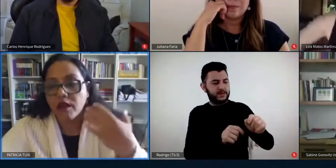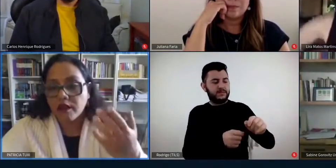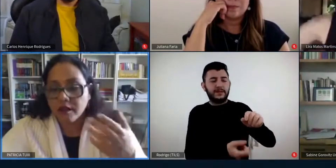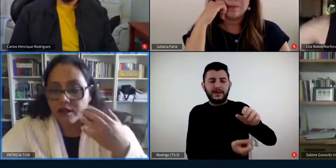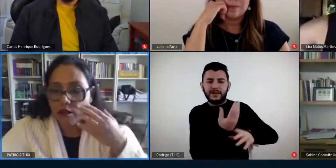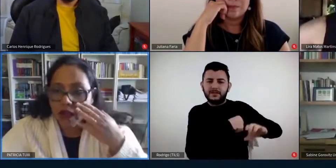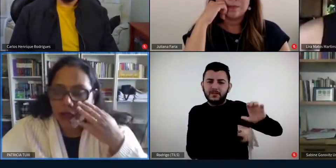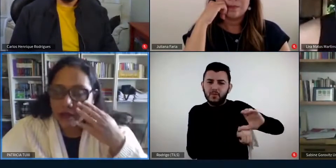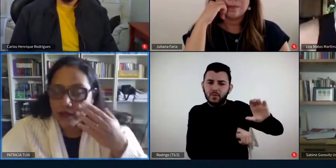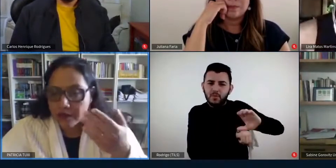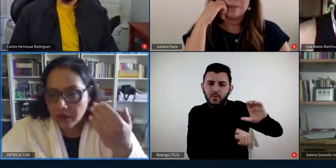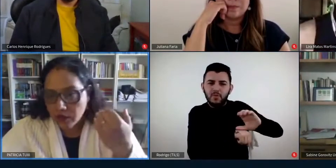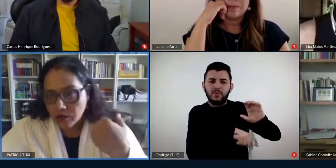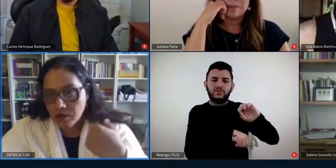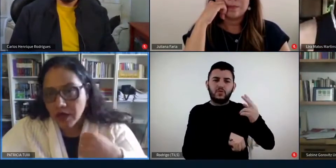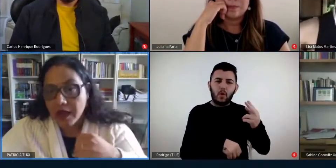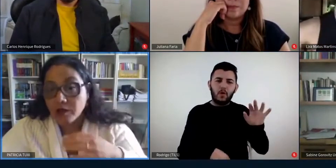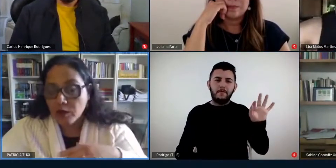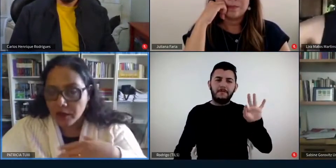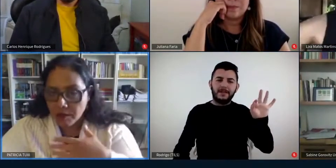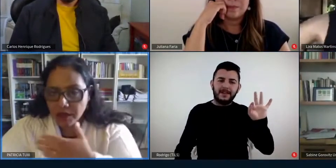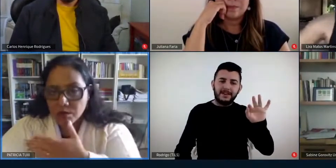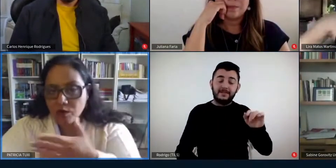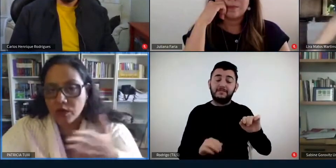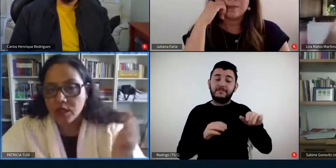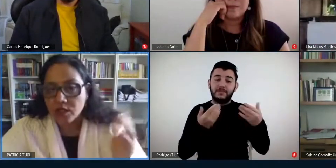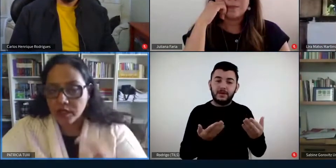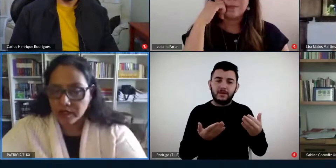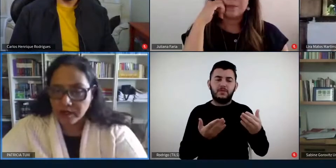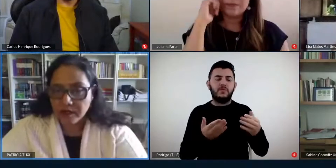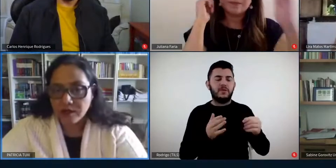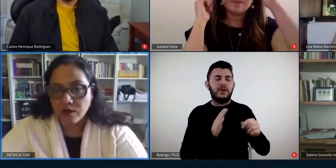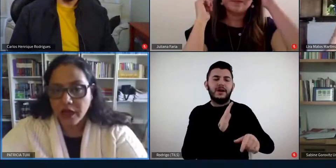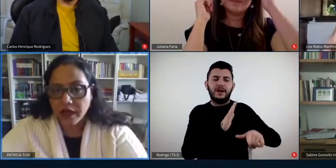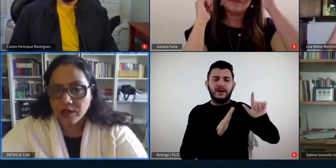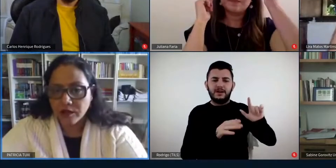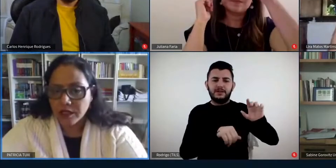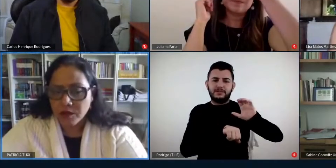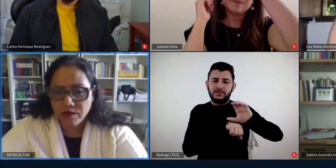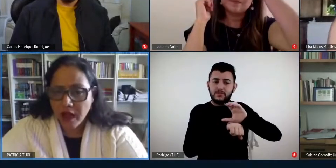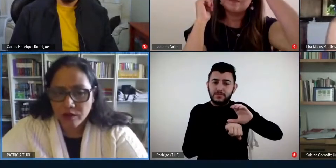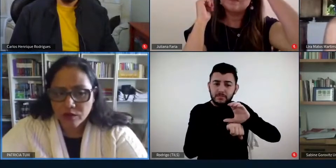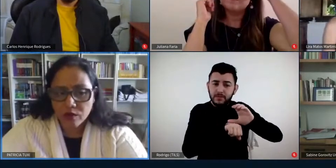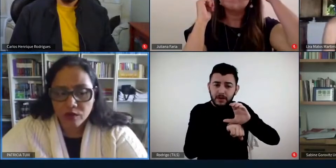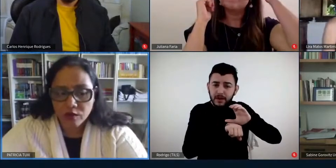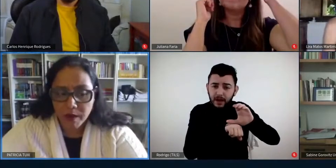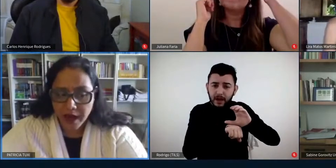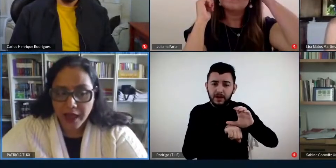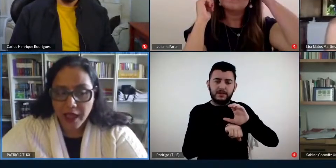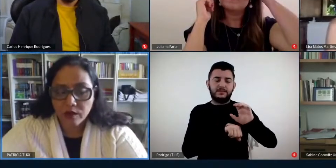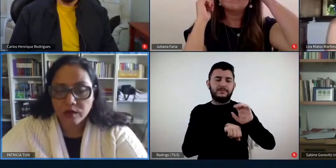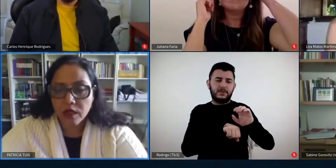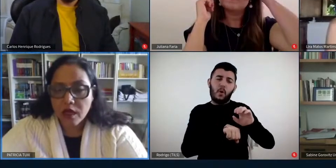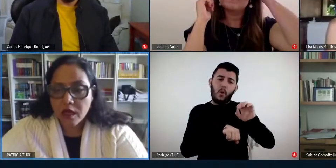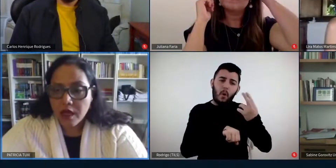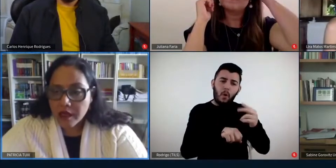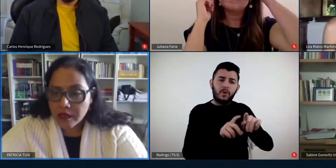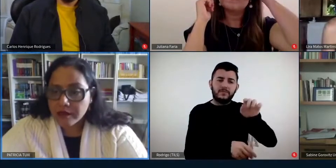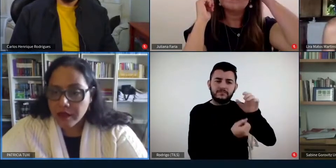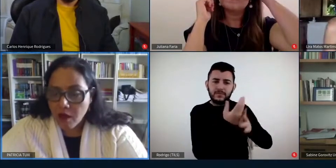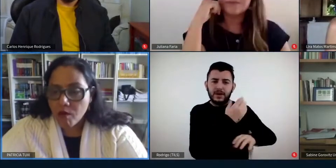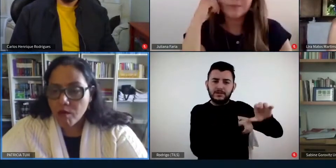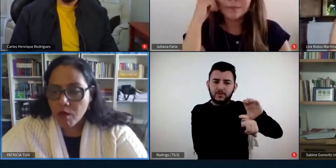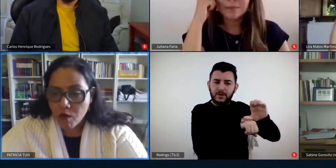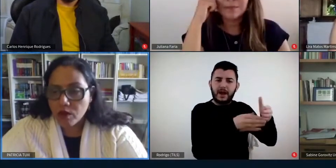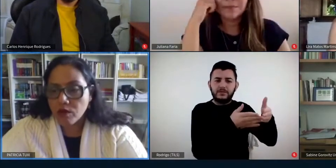Então, fora do CAIS, antes do CAIS, ou até mesmo durante a existência do CAIS, nós temos vários cursos paralelos